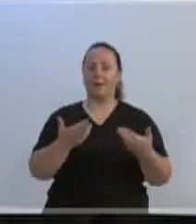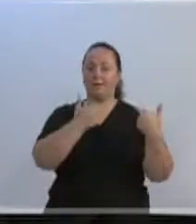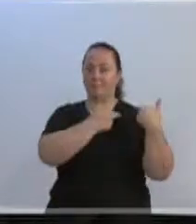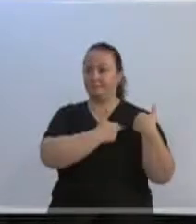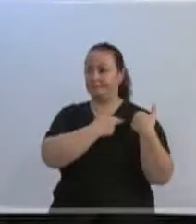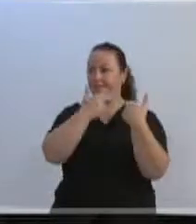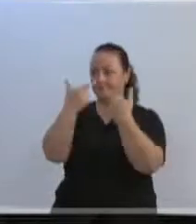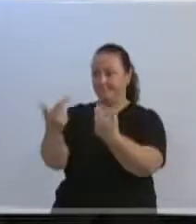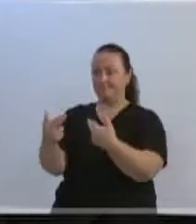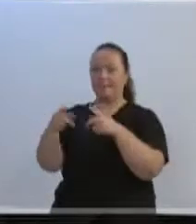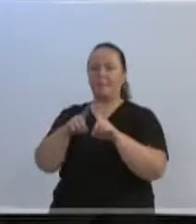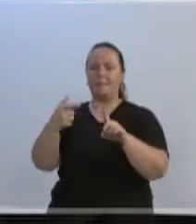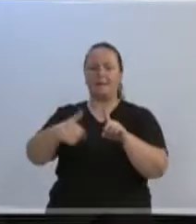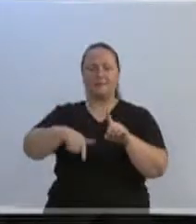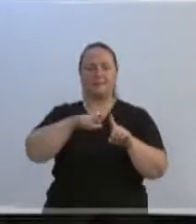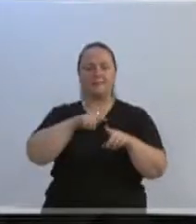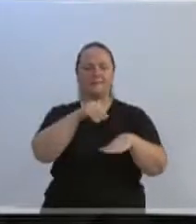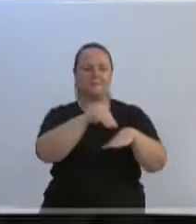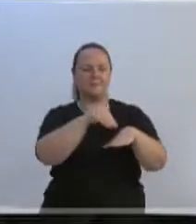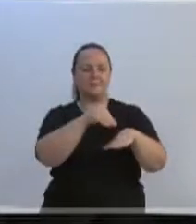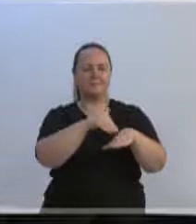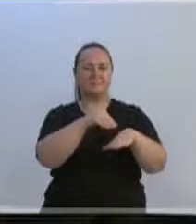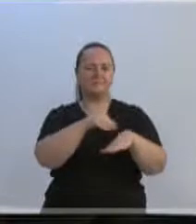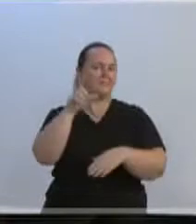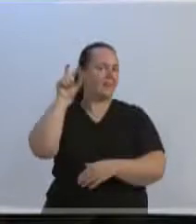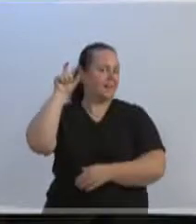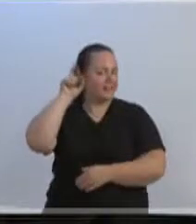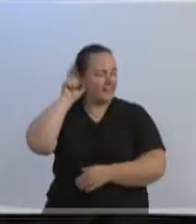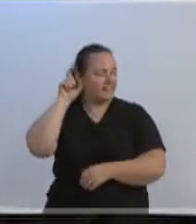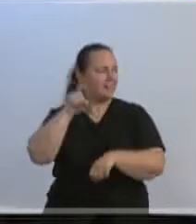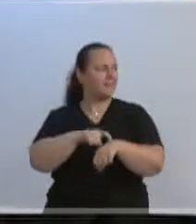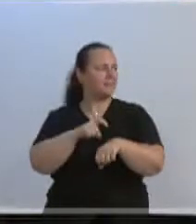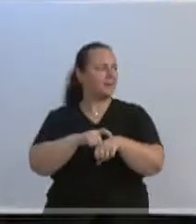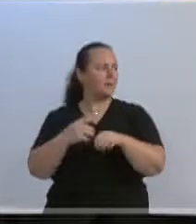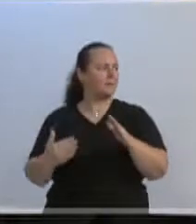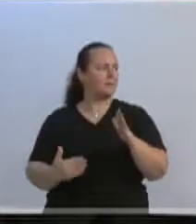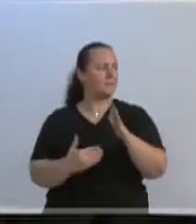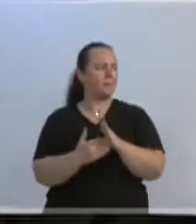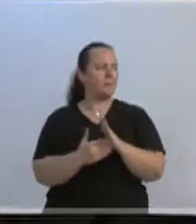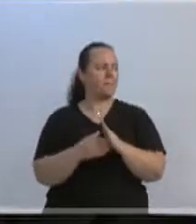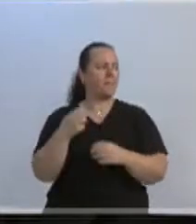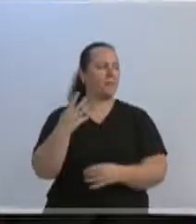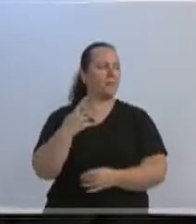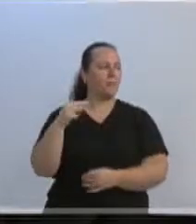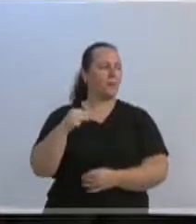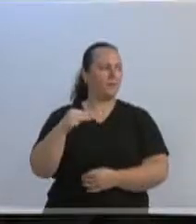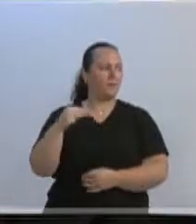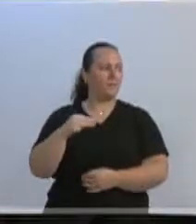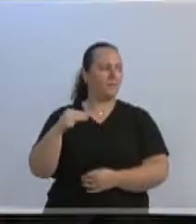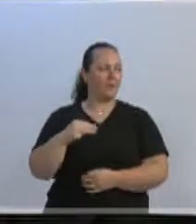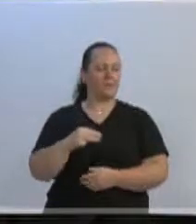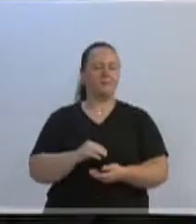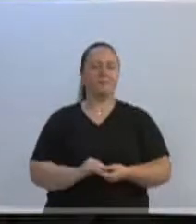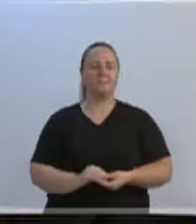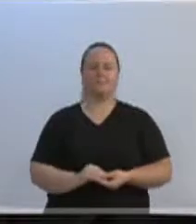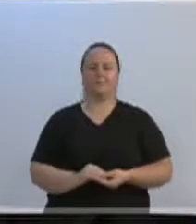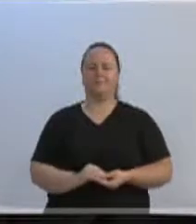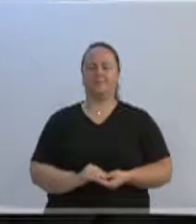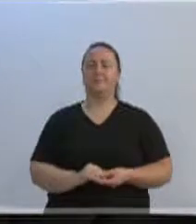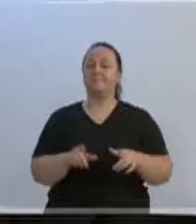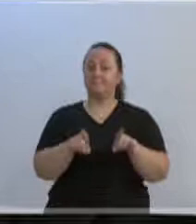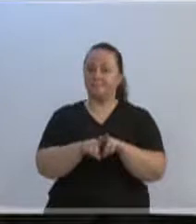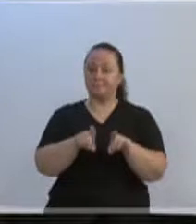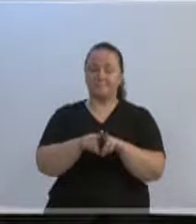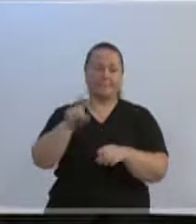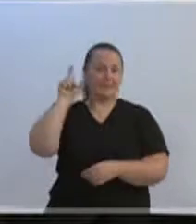casa mas antes chama o vereador e eles manta o que dispõe o tempo de 4 minutos e até vereador e